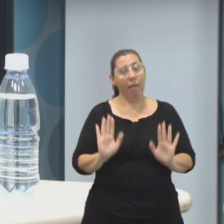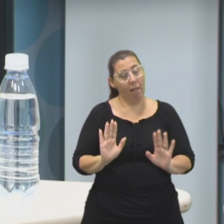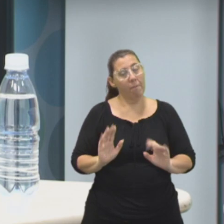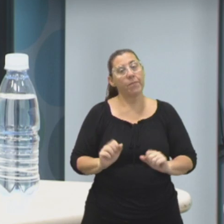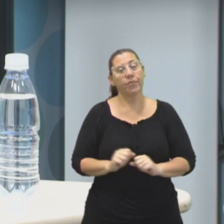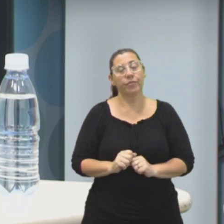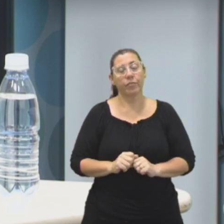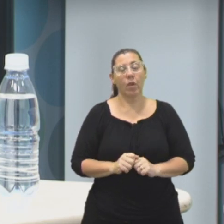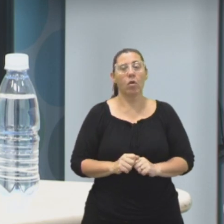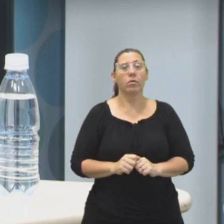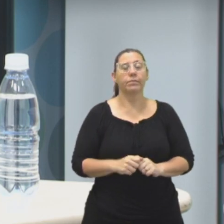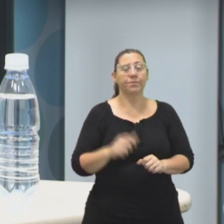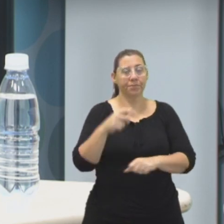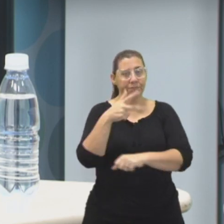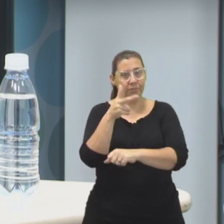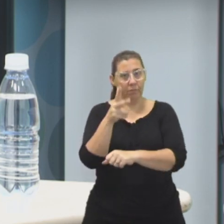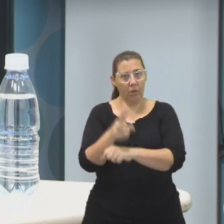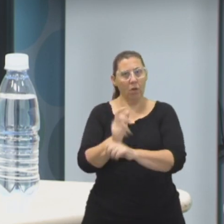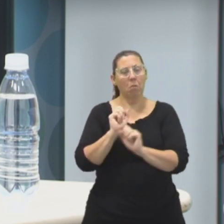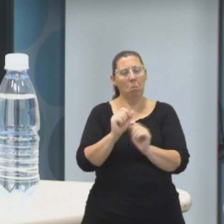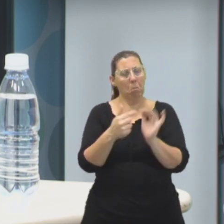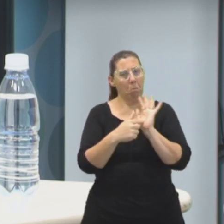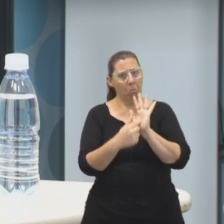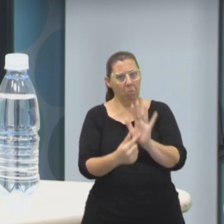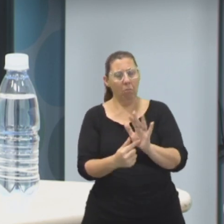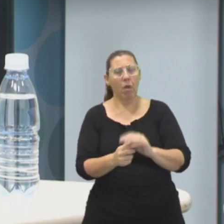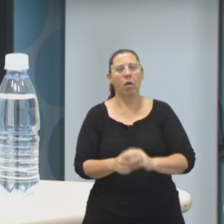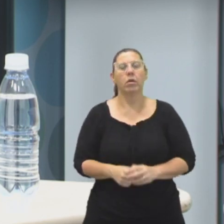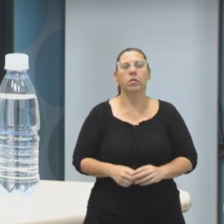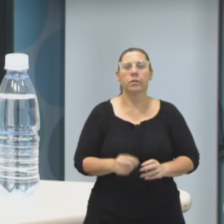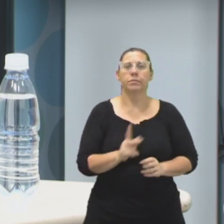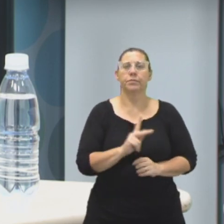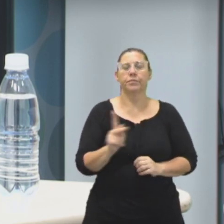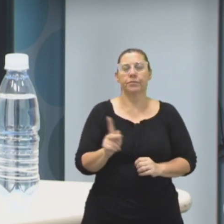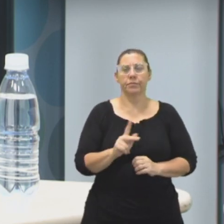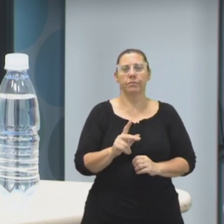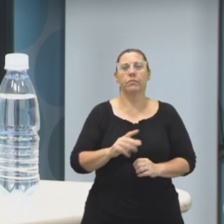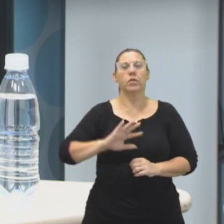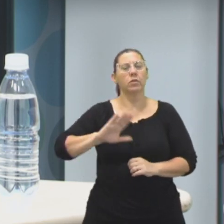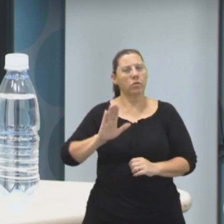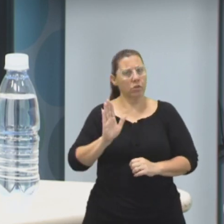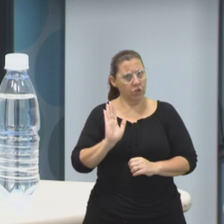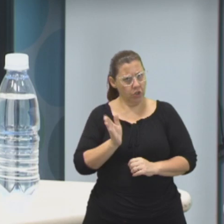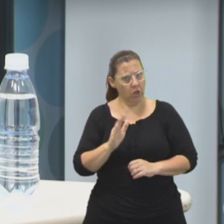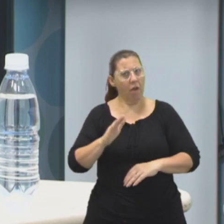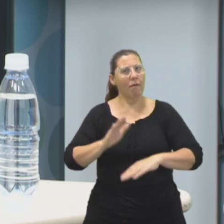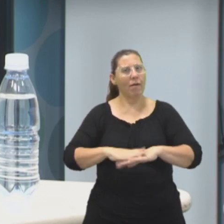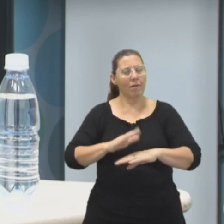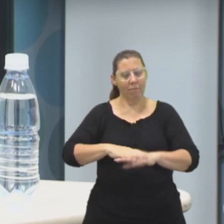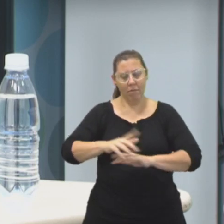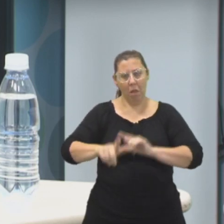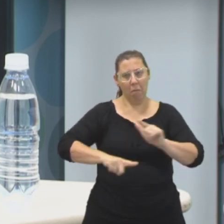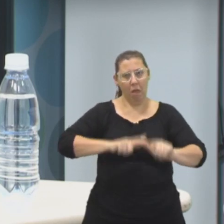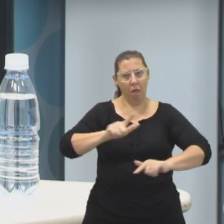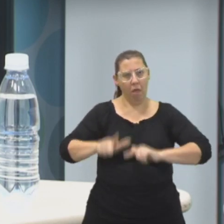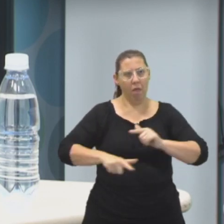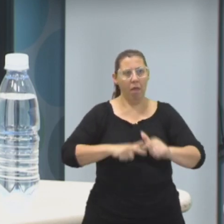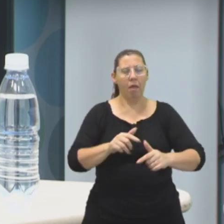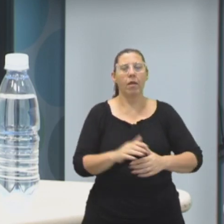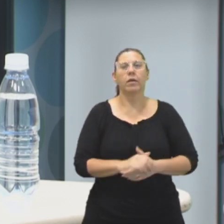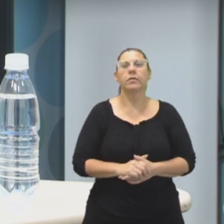ser problematizado. O próprio professor Moran, que já desenvolve trabalhos acerca, desde as TICs, né? Agora